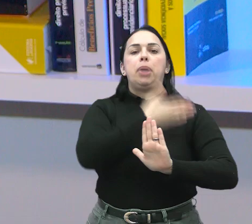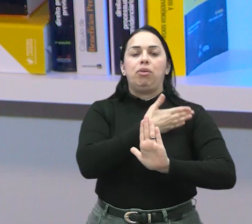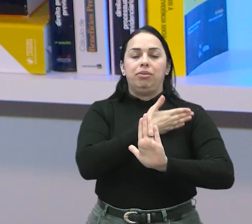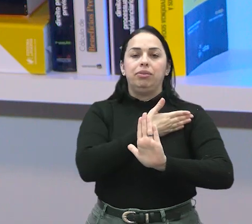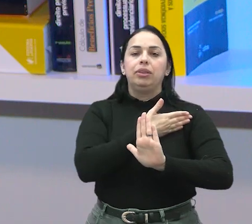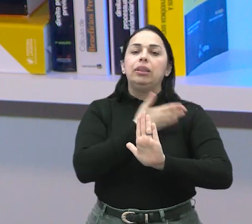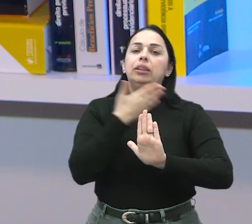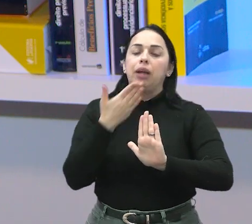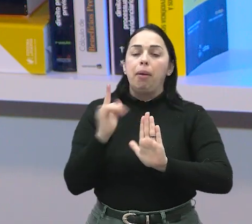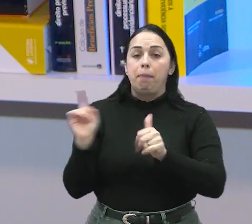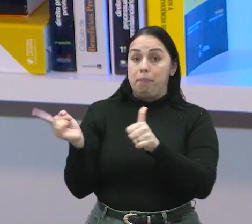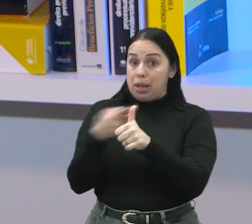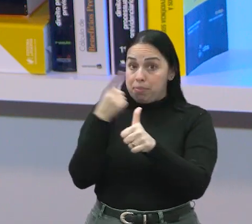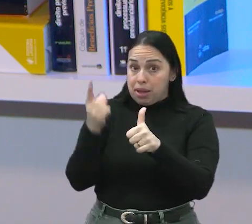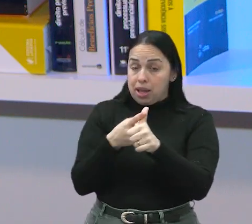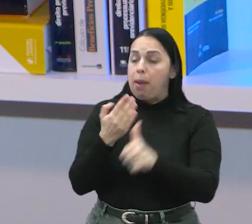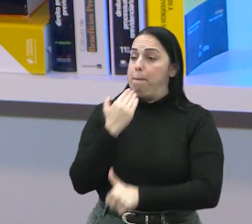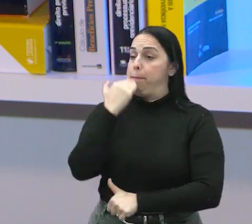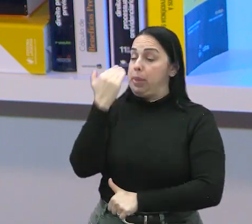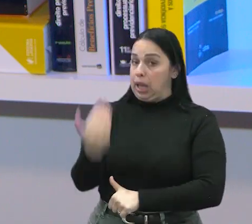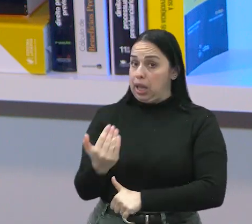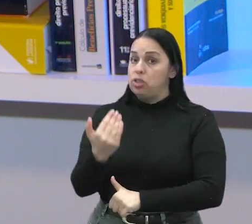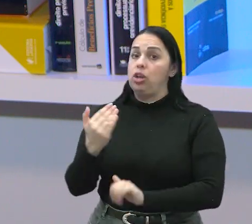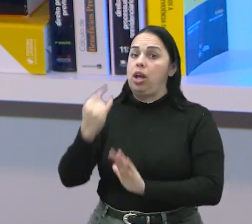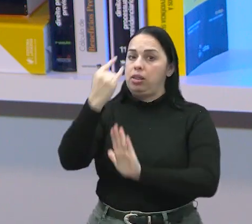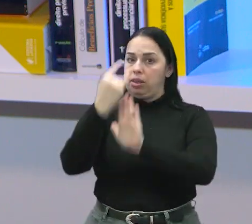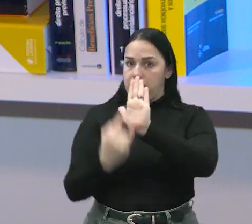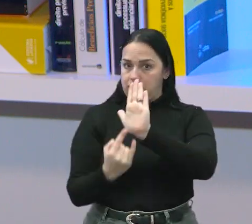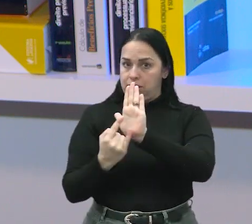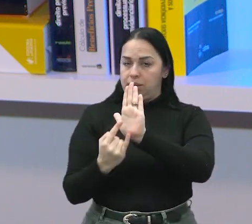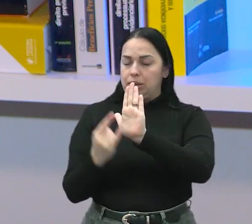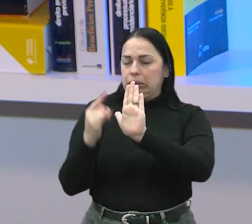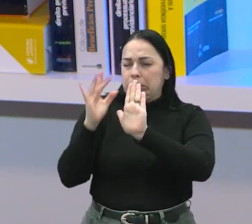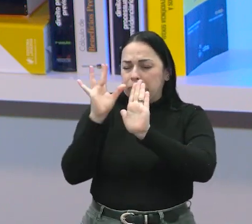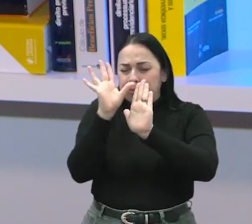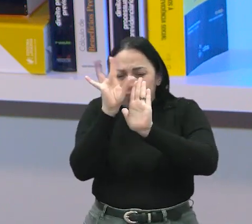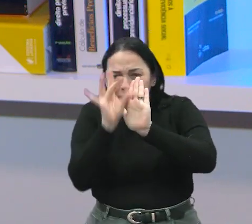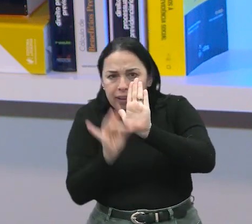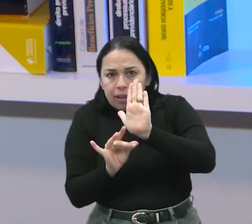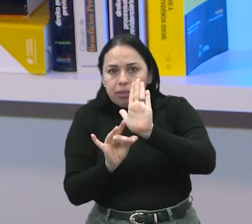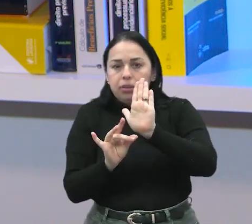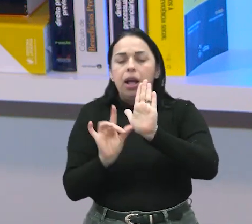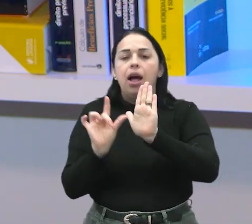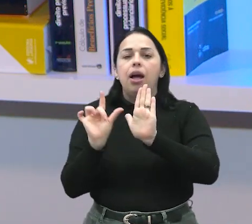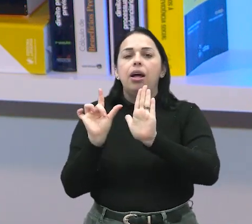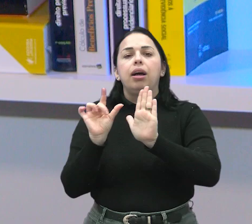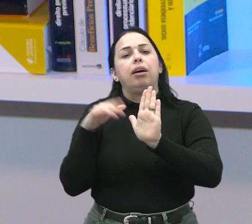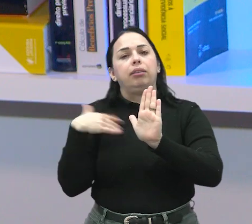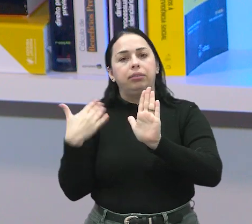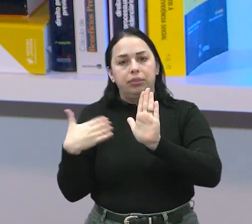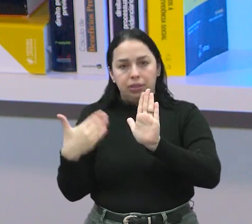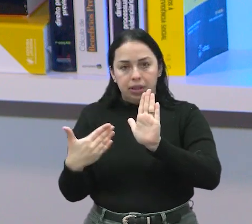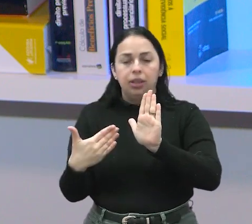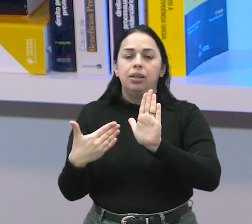nota fiscal. Então, o primeiro cuidado é exigir essa nota fiscal o mais detalhada possível para que você